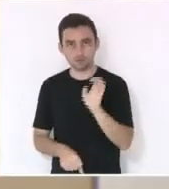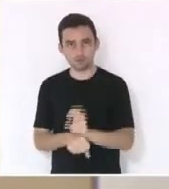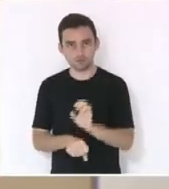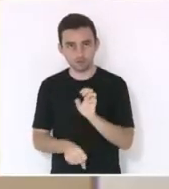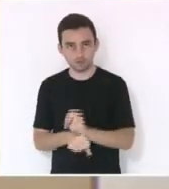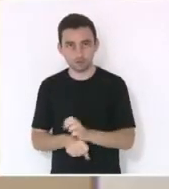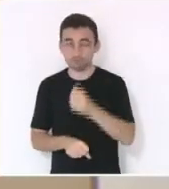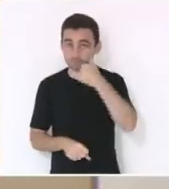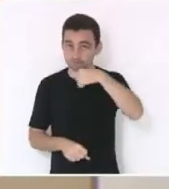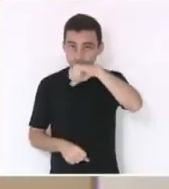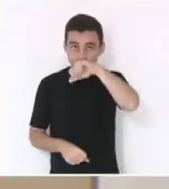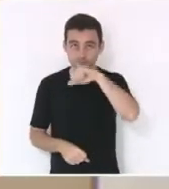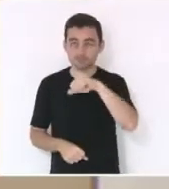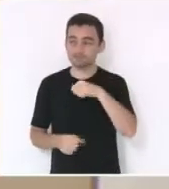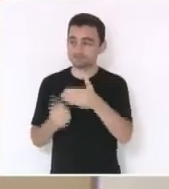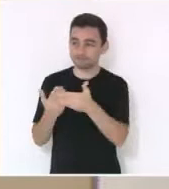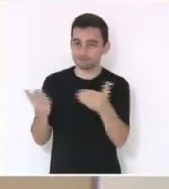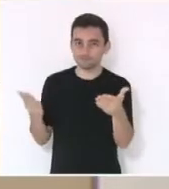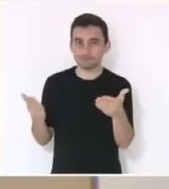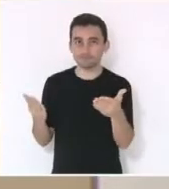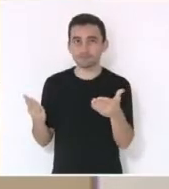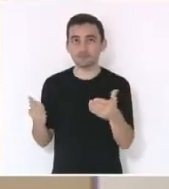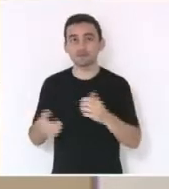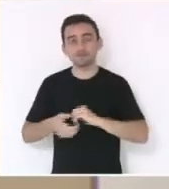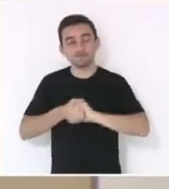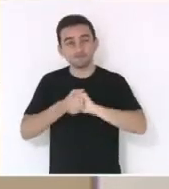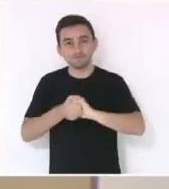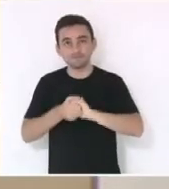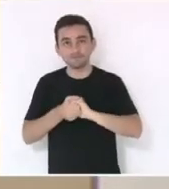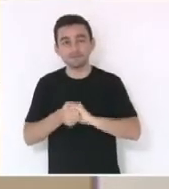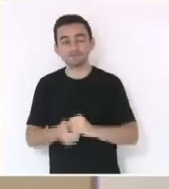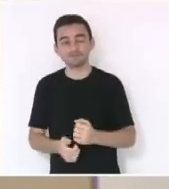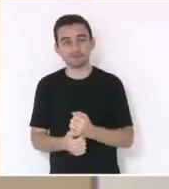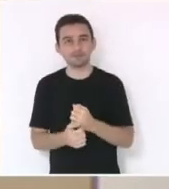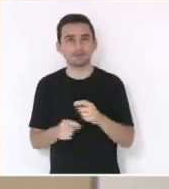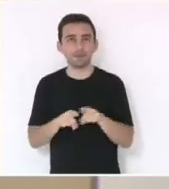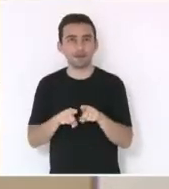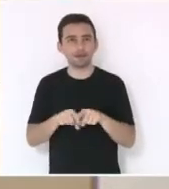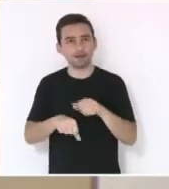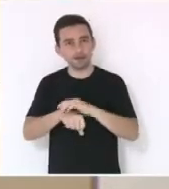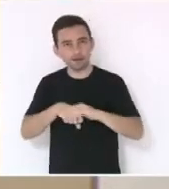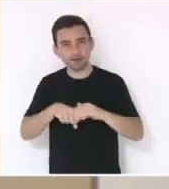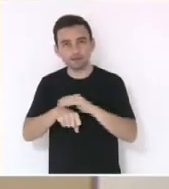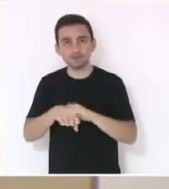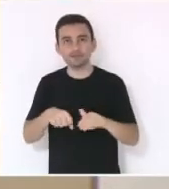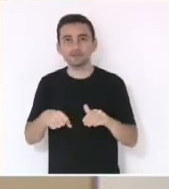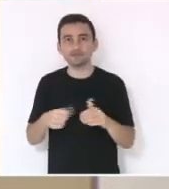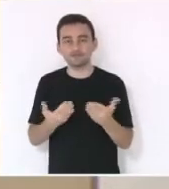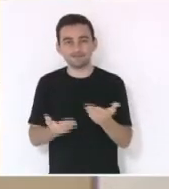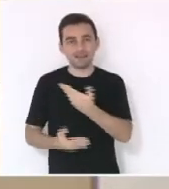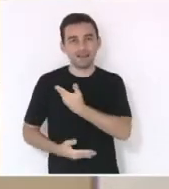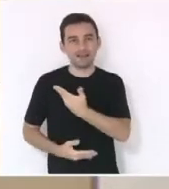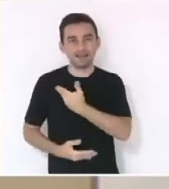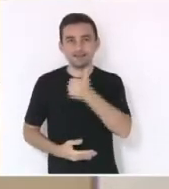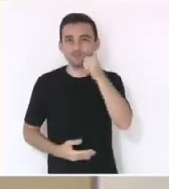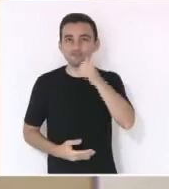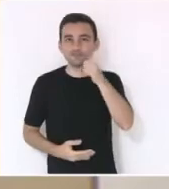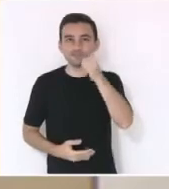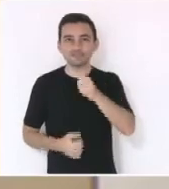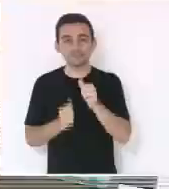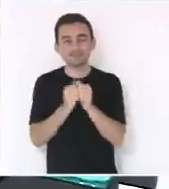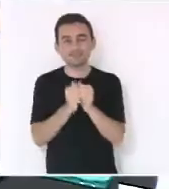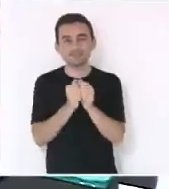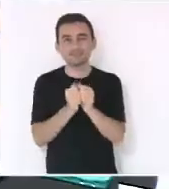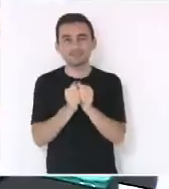pela Diversidade de Santa Catarina. Saudamos e deixamos aqui o nosso carinho também para a nossa amiga, companheira,